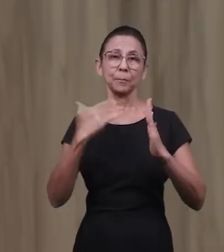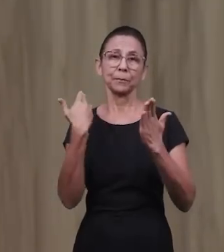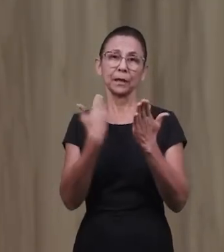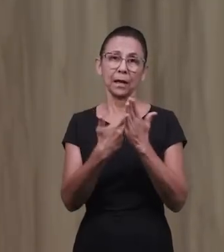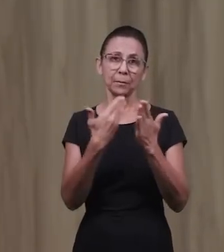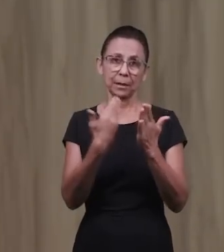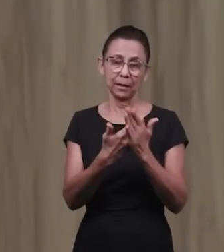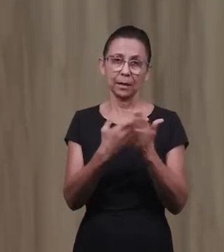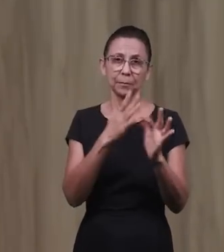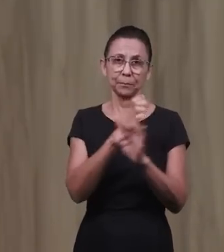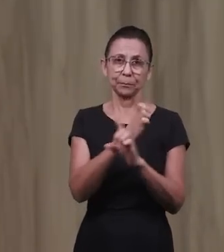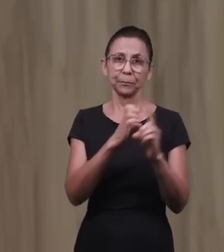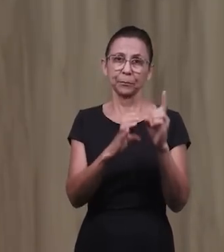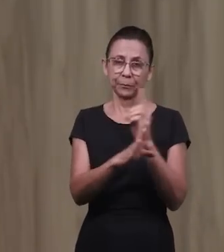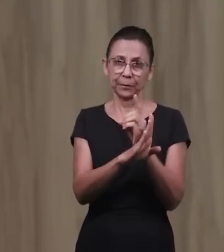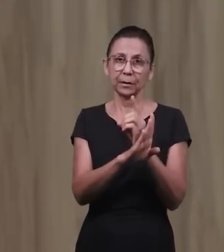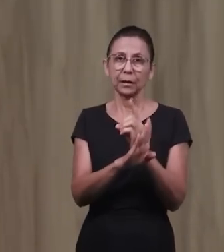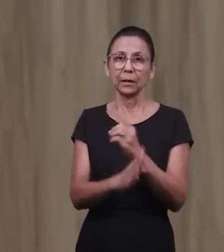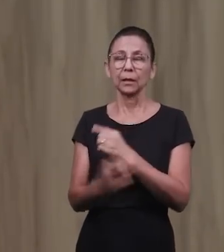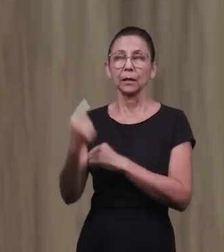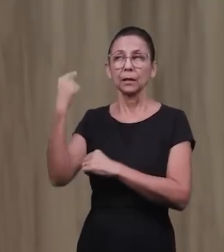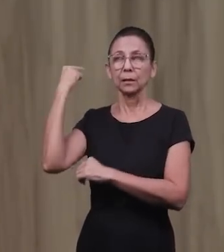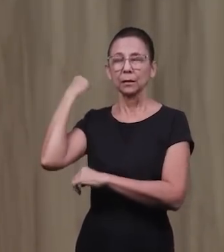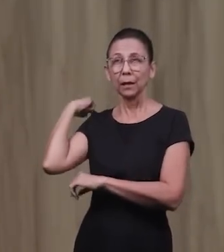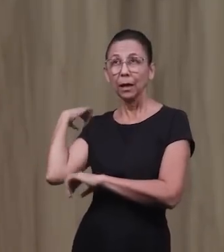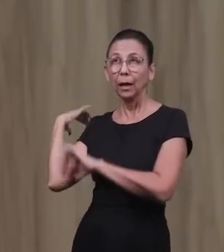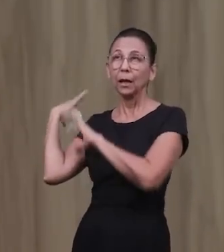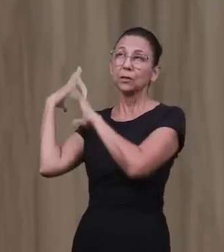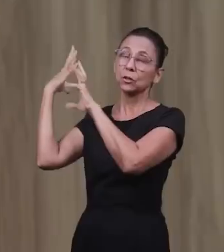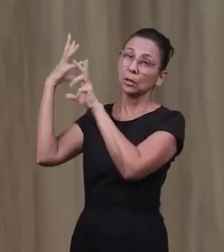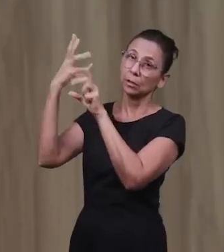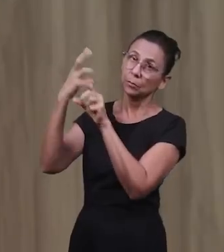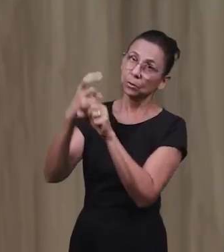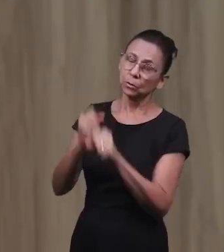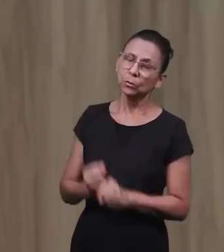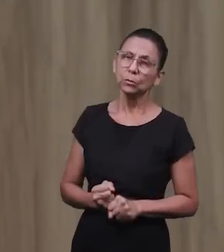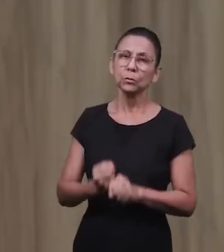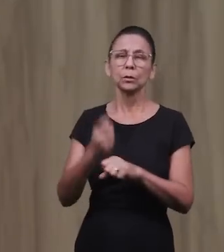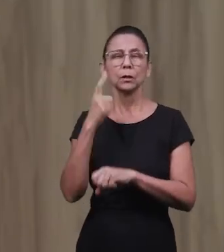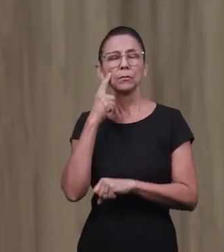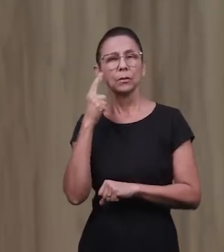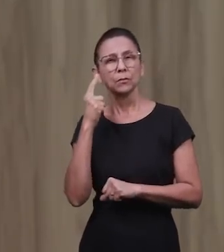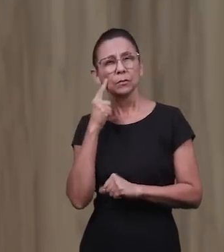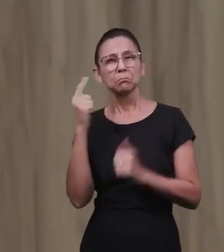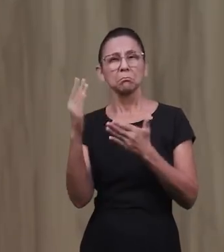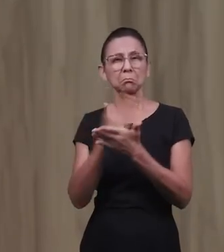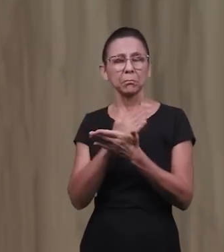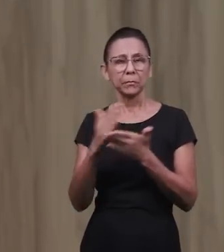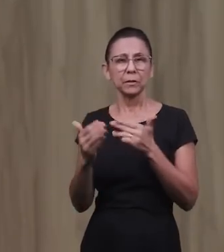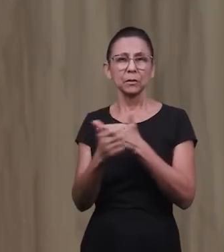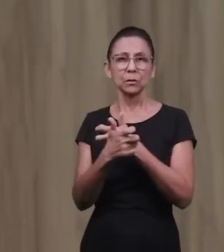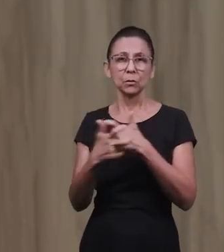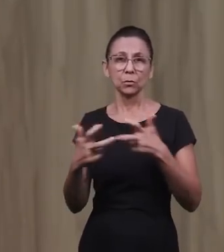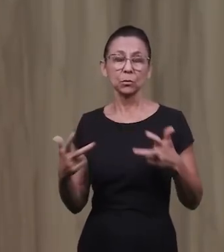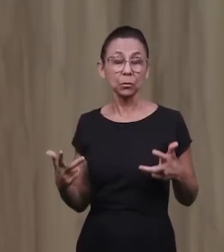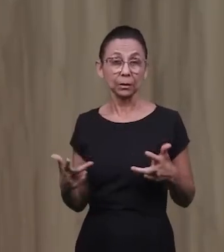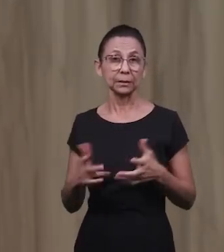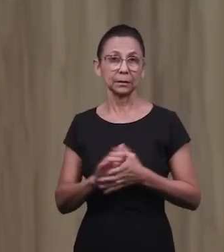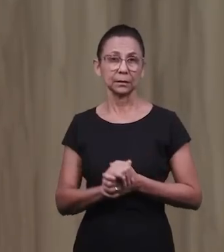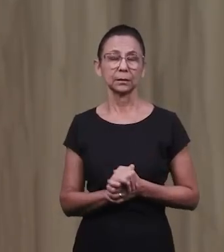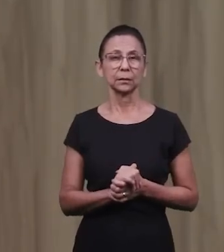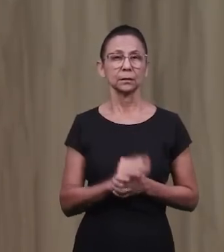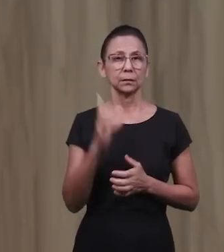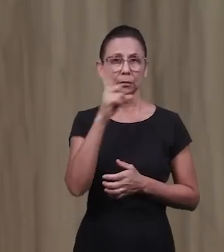Bíblica Dominical para a gente aprofundar, tratar de alguns aspectos. E na última Escola Bíblica